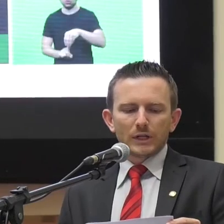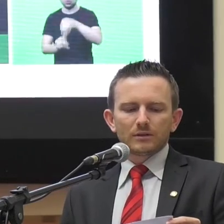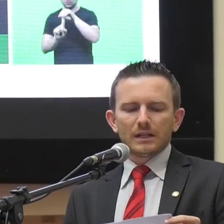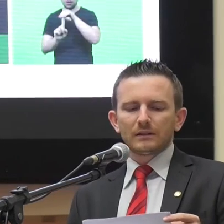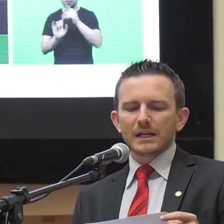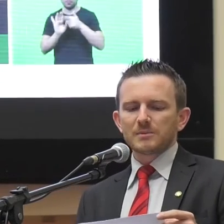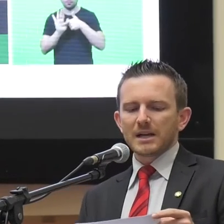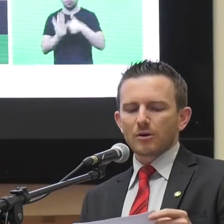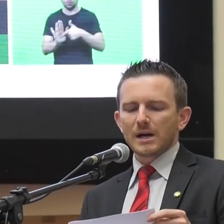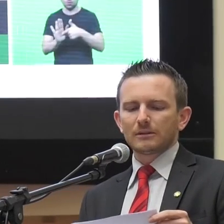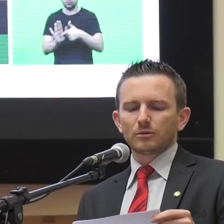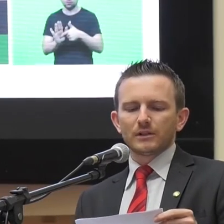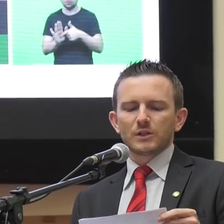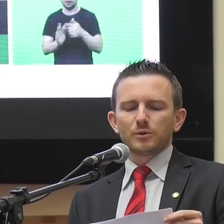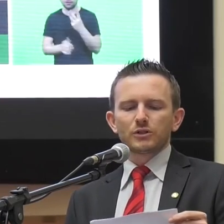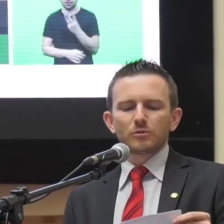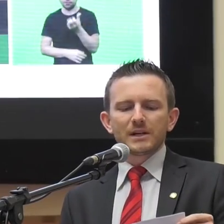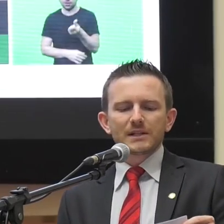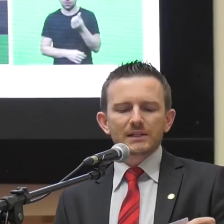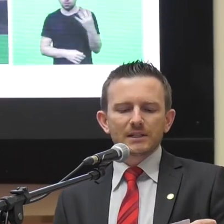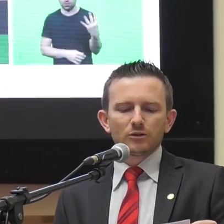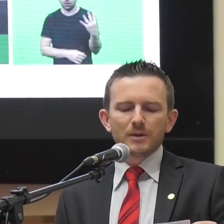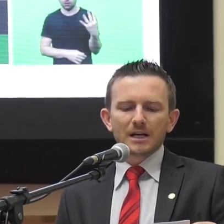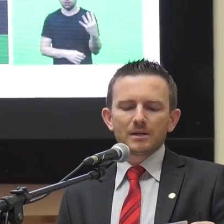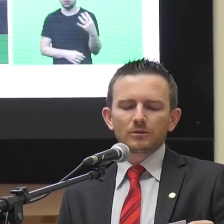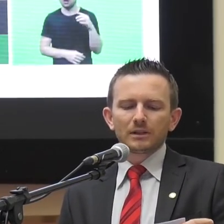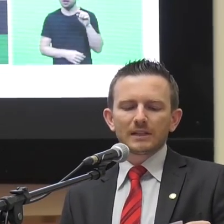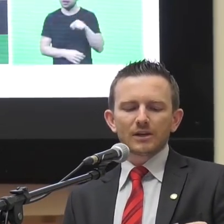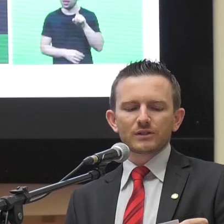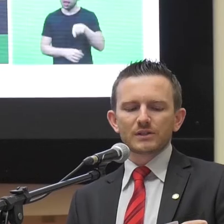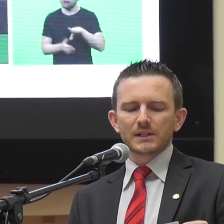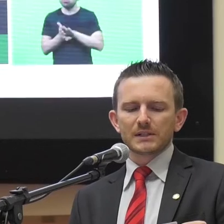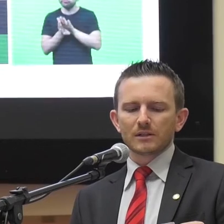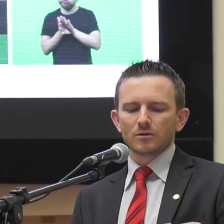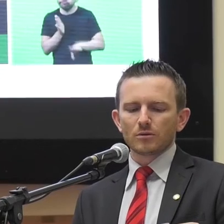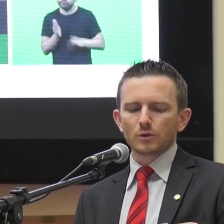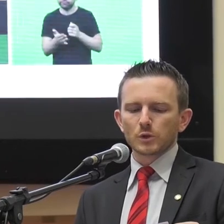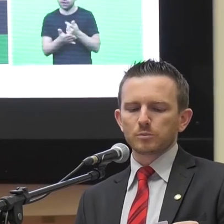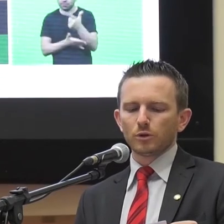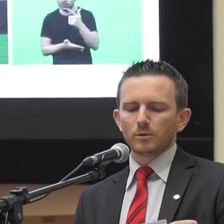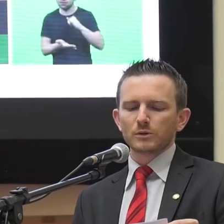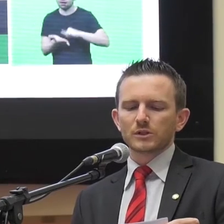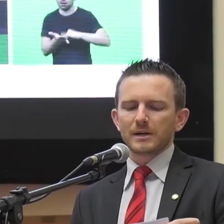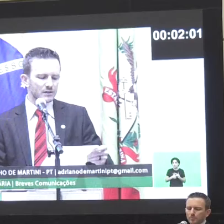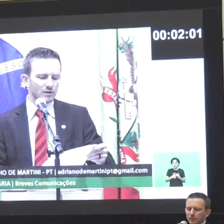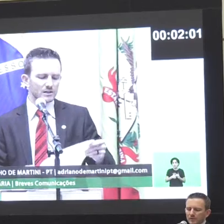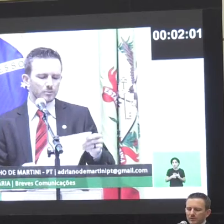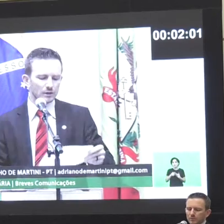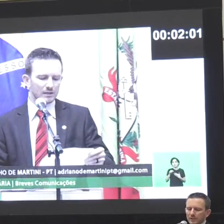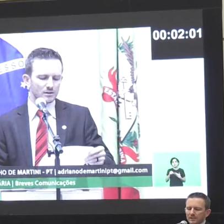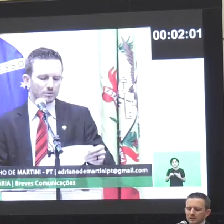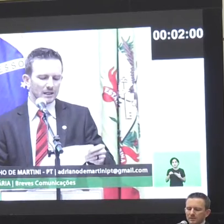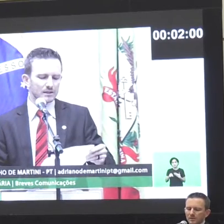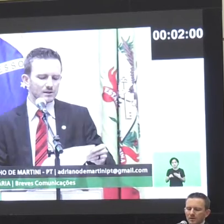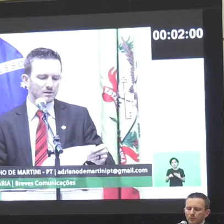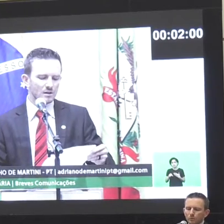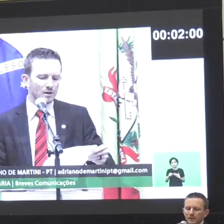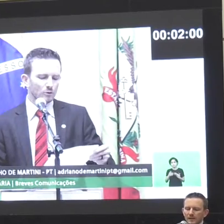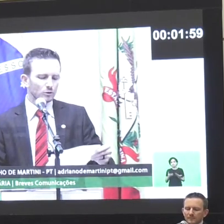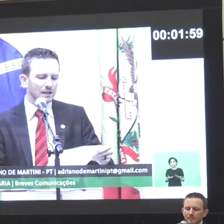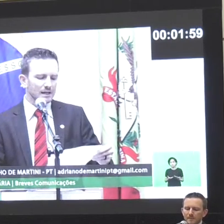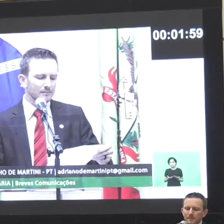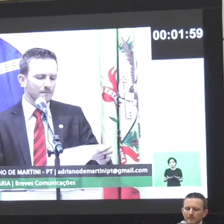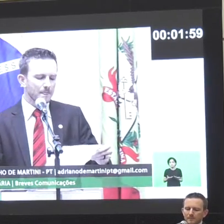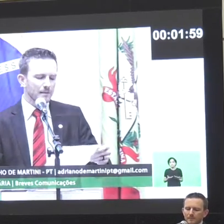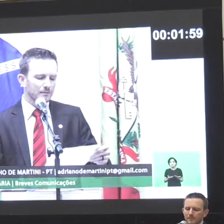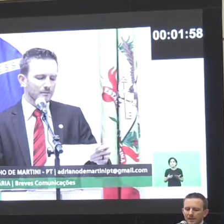na Tribuna Adriane de Martini agradeceu o seu partido pela oportunidade de exercer o mandato citou o apoio dos